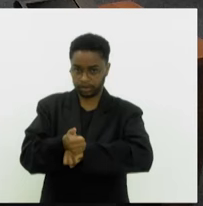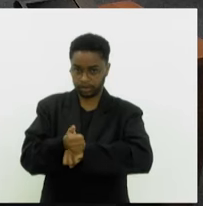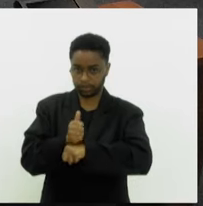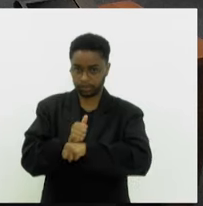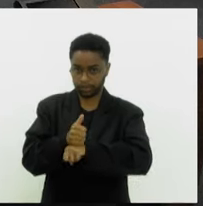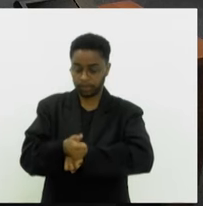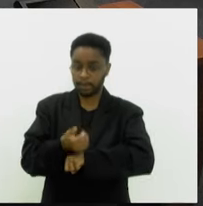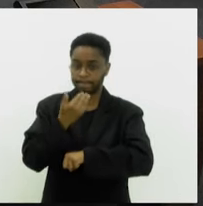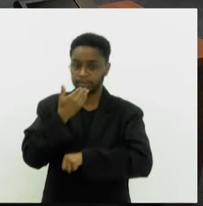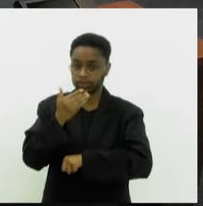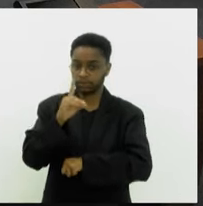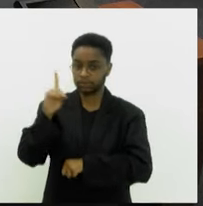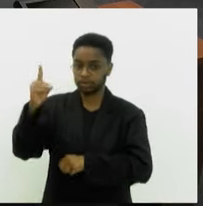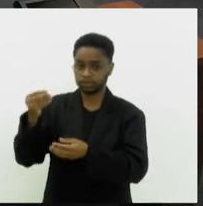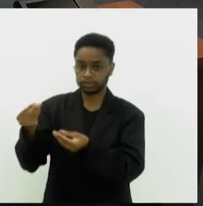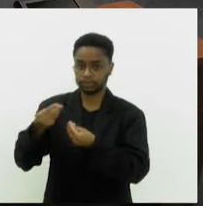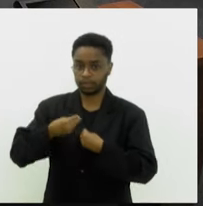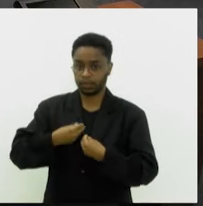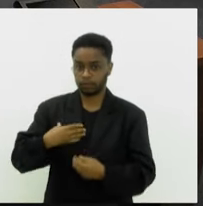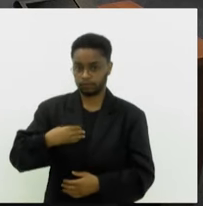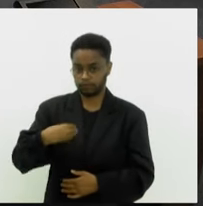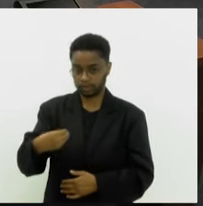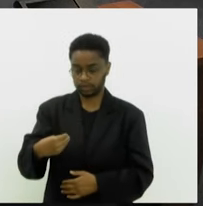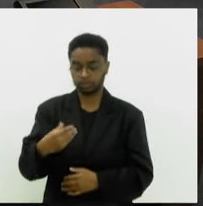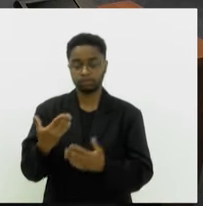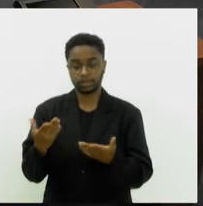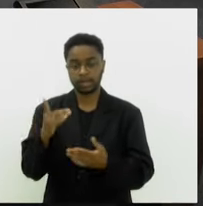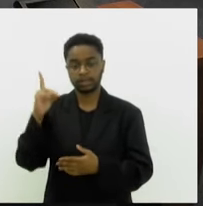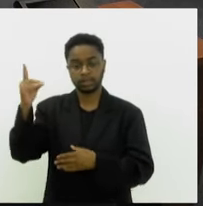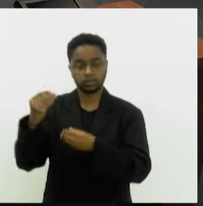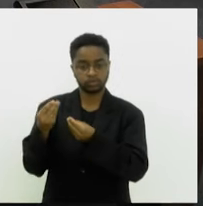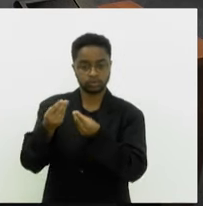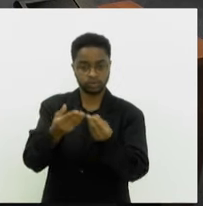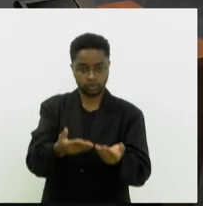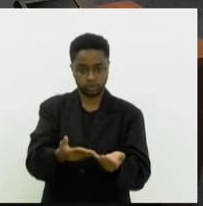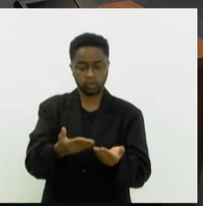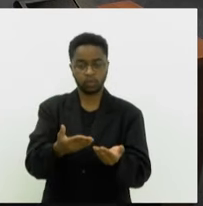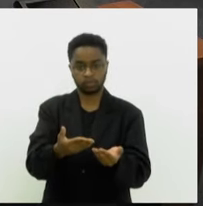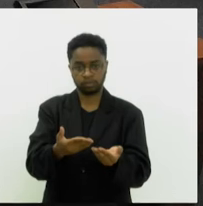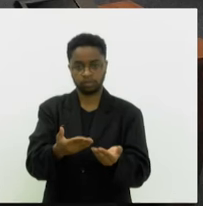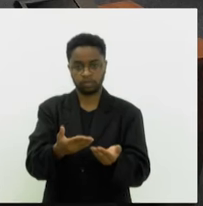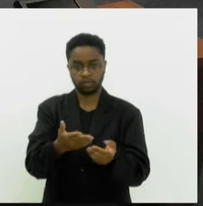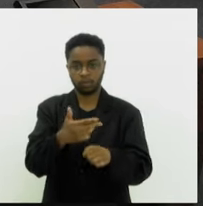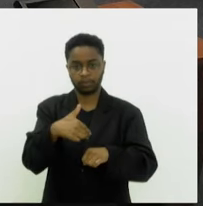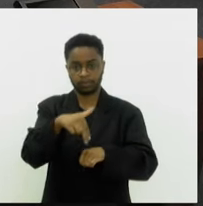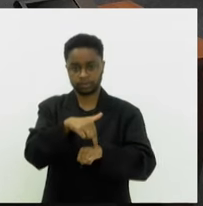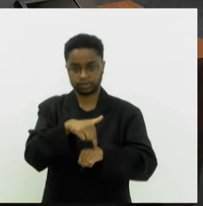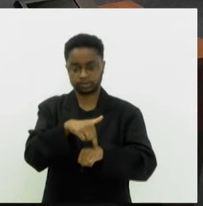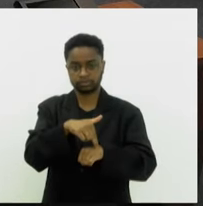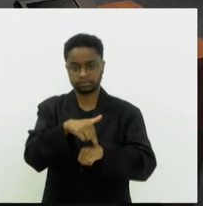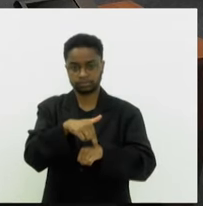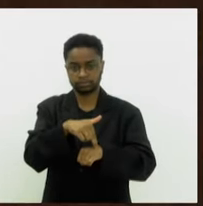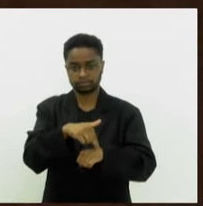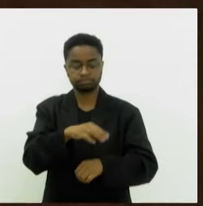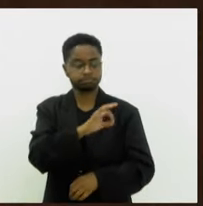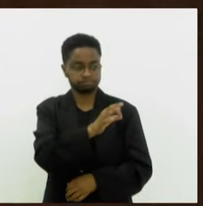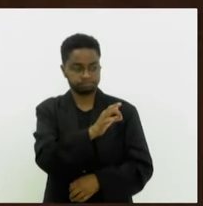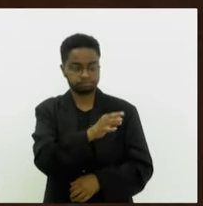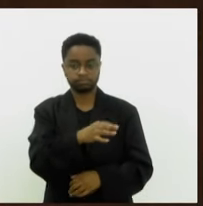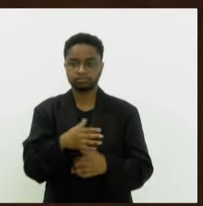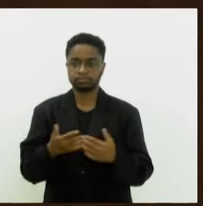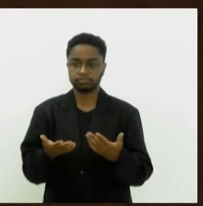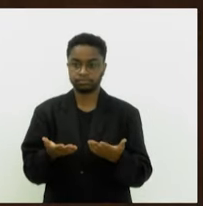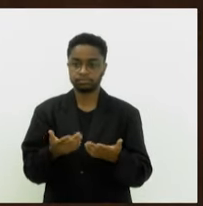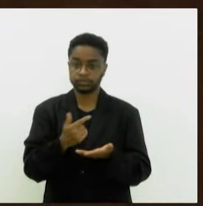pediu um filho a Deus, e Deus deu a Abraão uma nação. Exatamente. Então, para